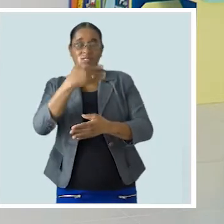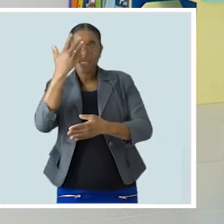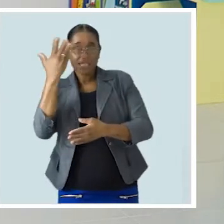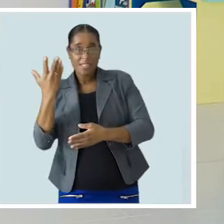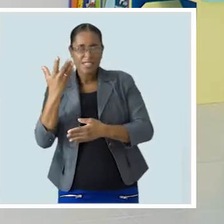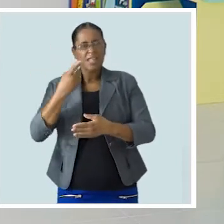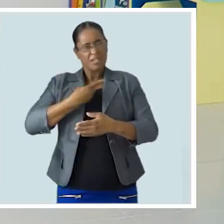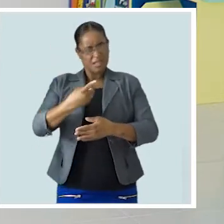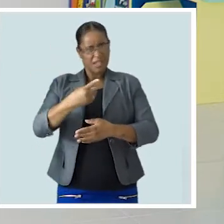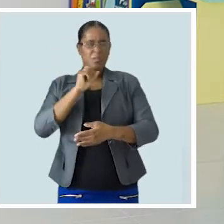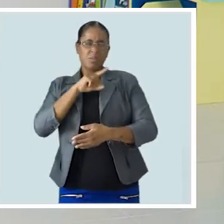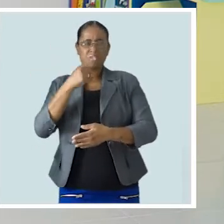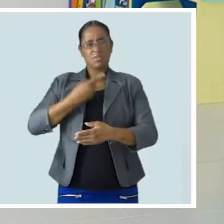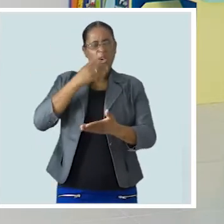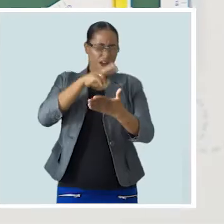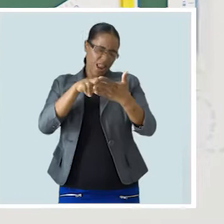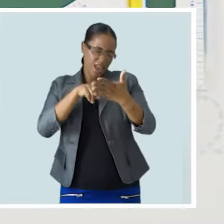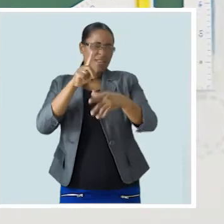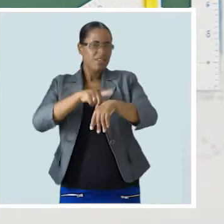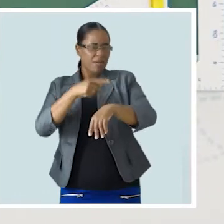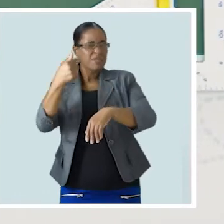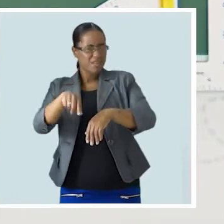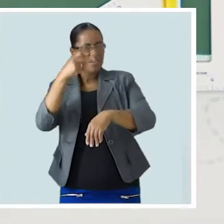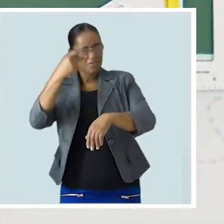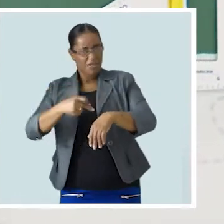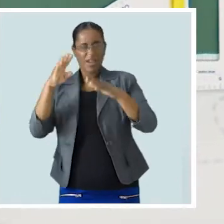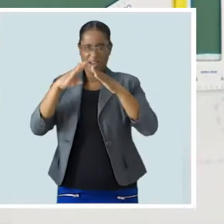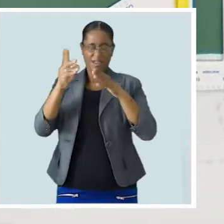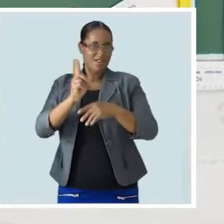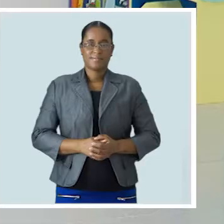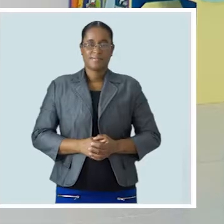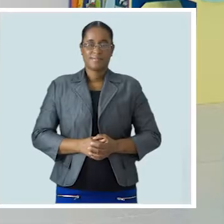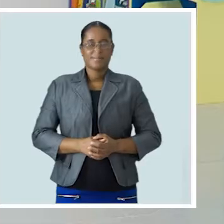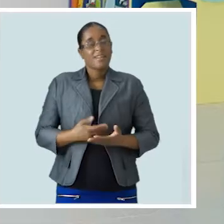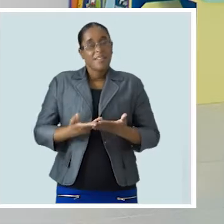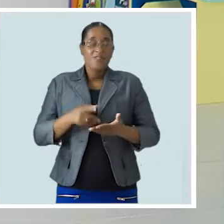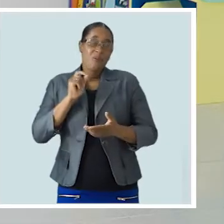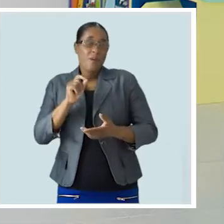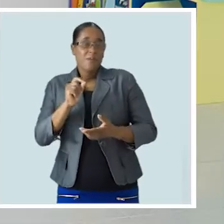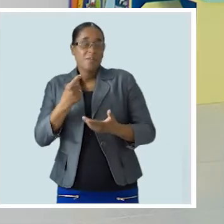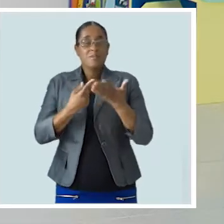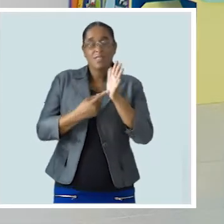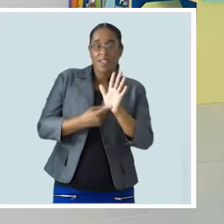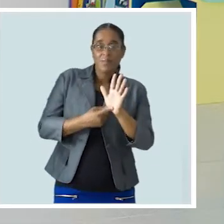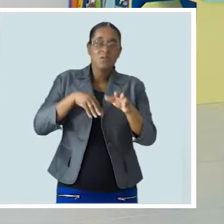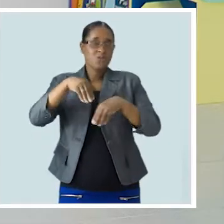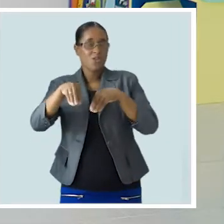só ler nesses tempos que estamos em casa? Não, podemos fazer outras atividades, nomeadamente